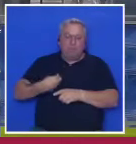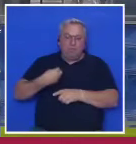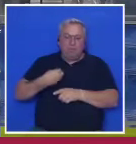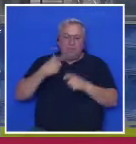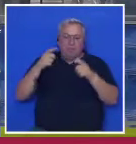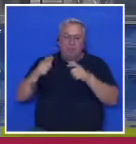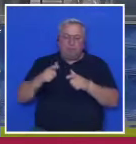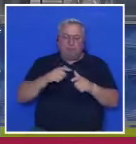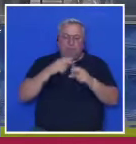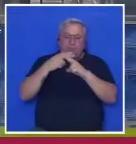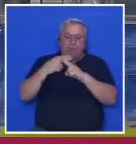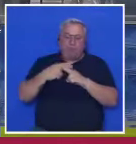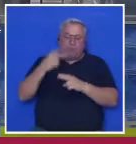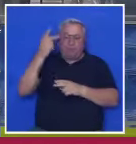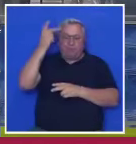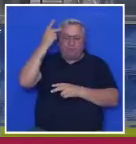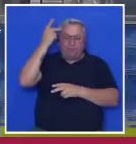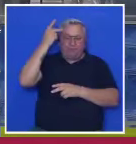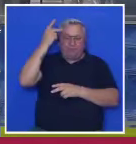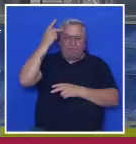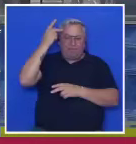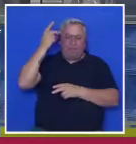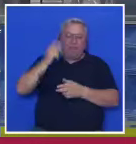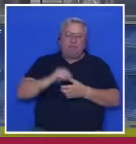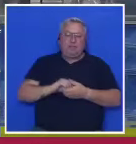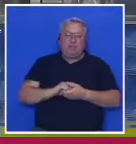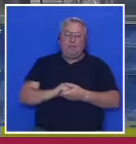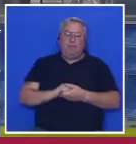no Espaço Loterias Caixa em São Paulo.